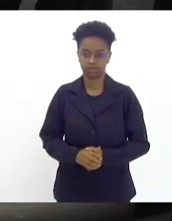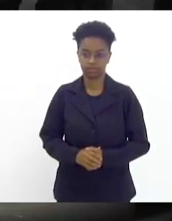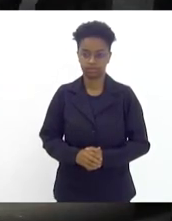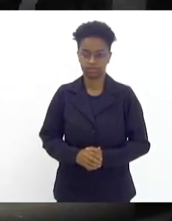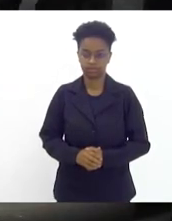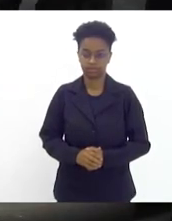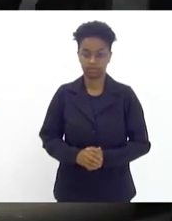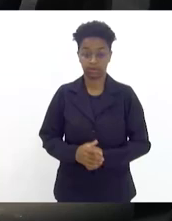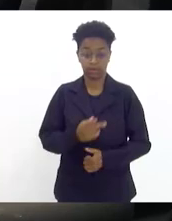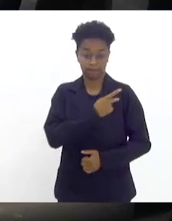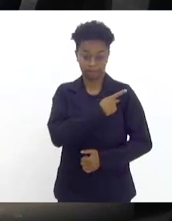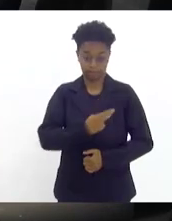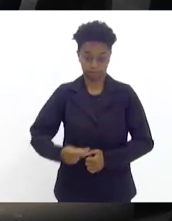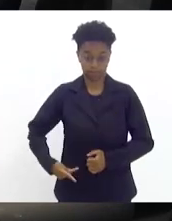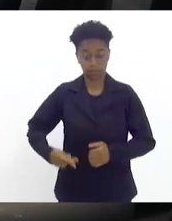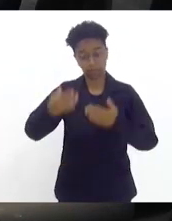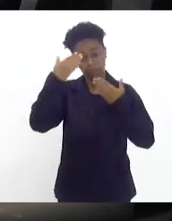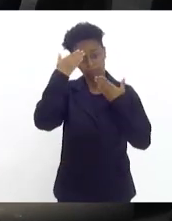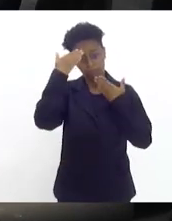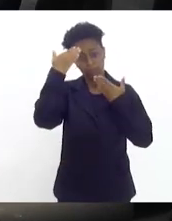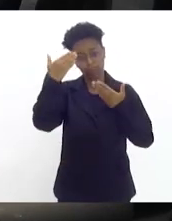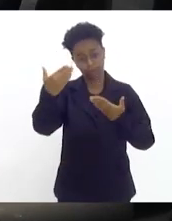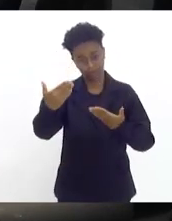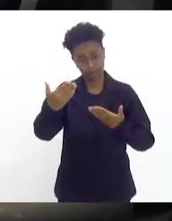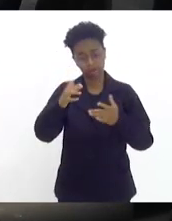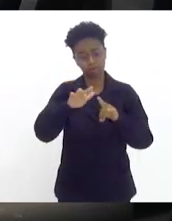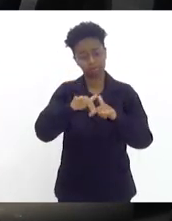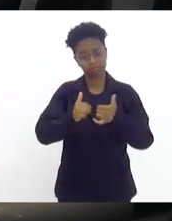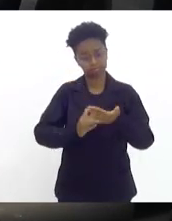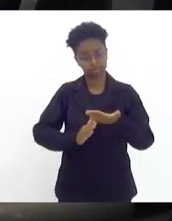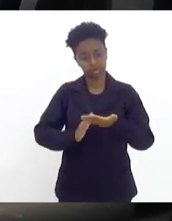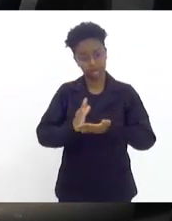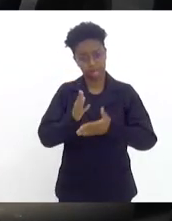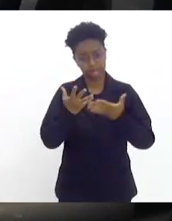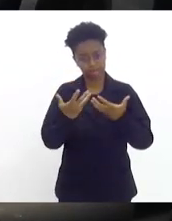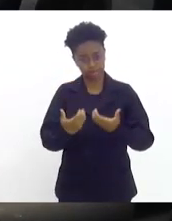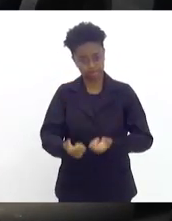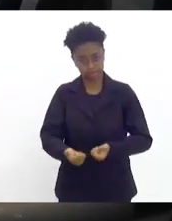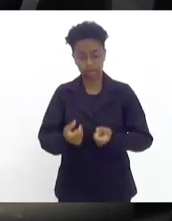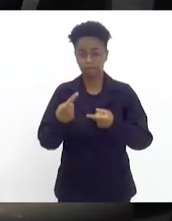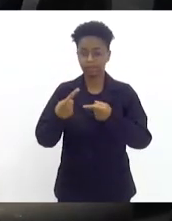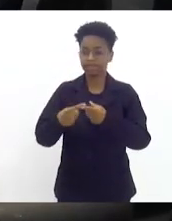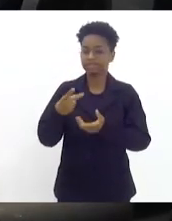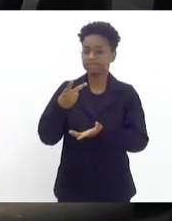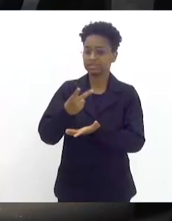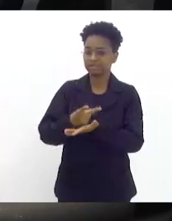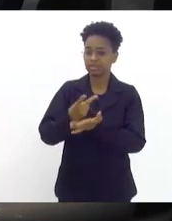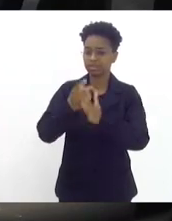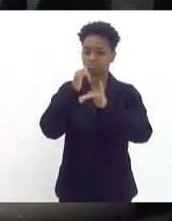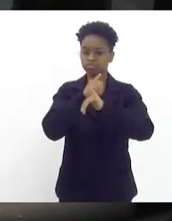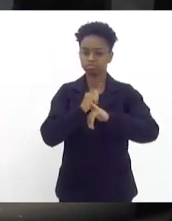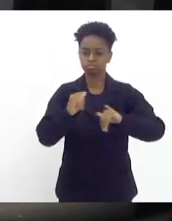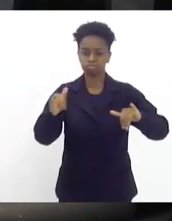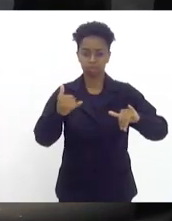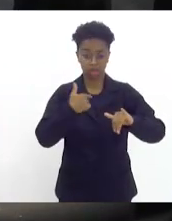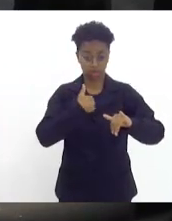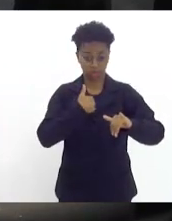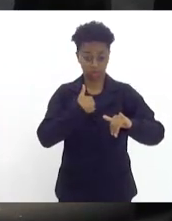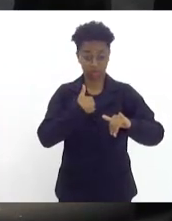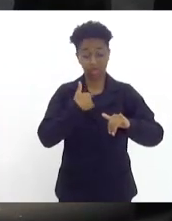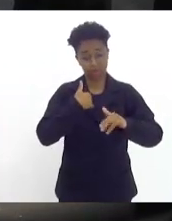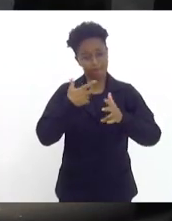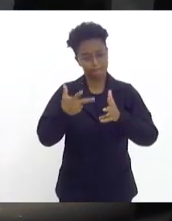senhor presidente Obrigado pelo deferimento que todas as vezes que o senhor me anuncia Eu